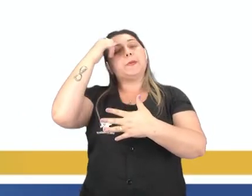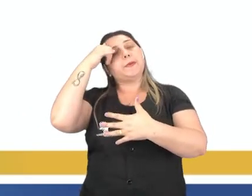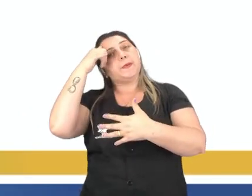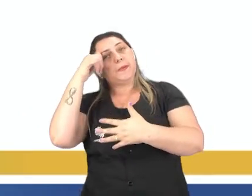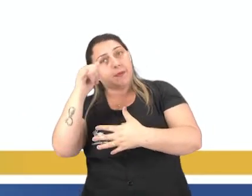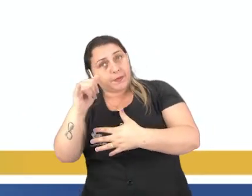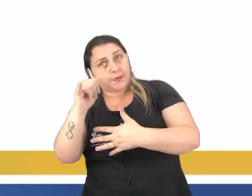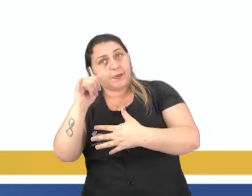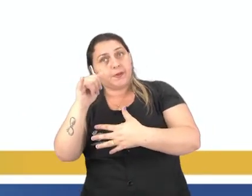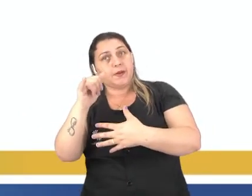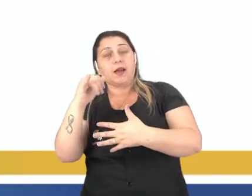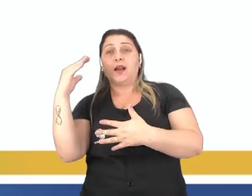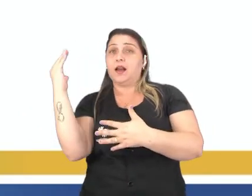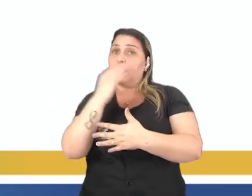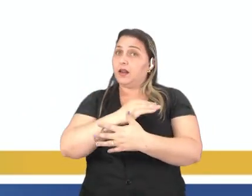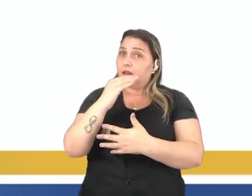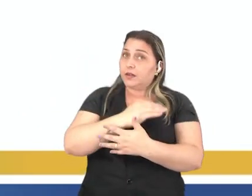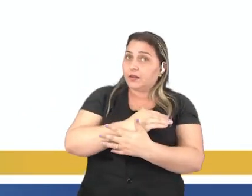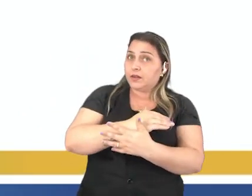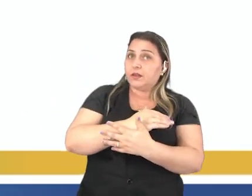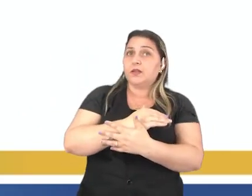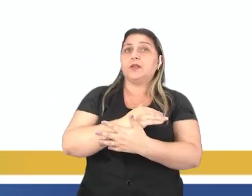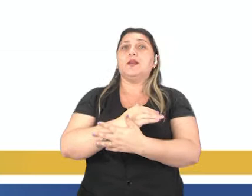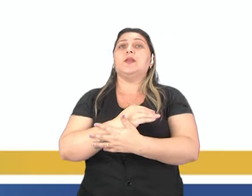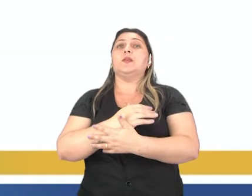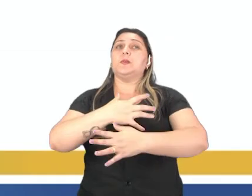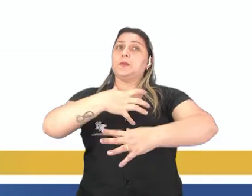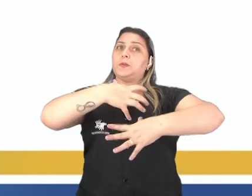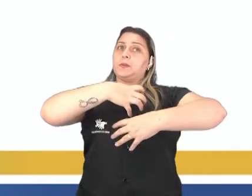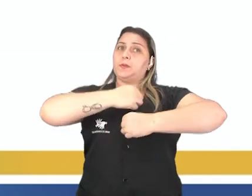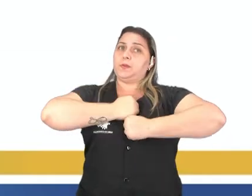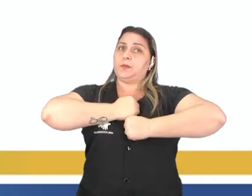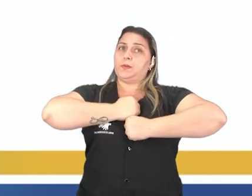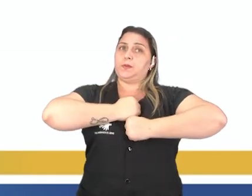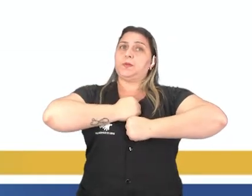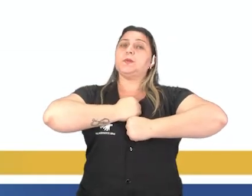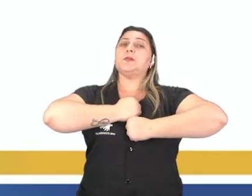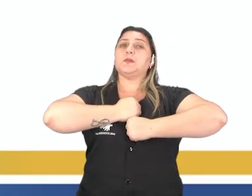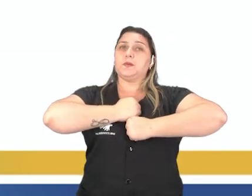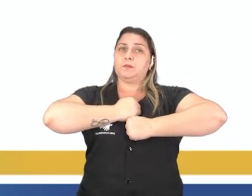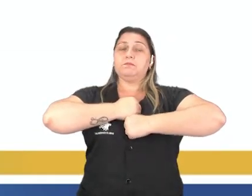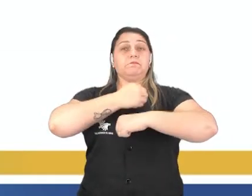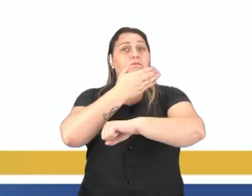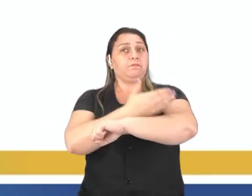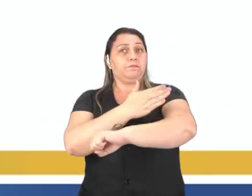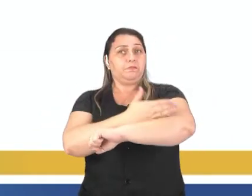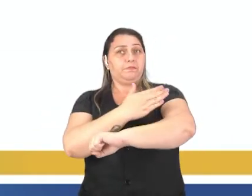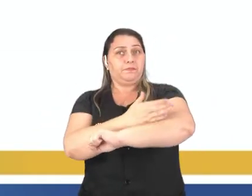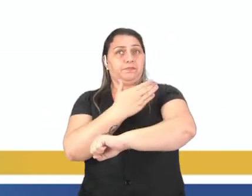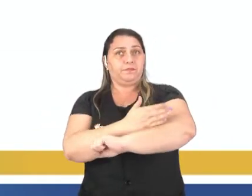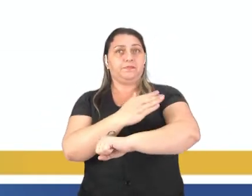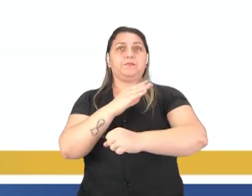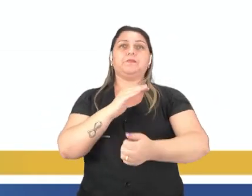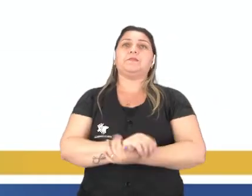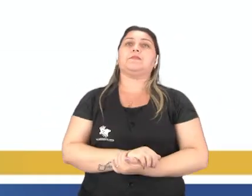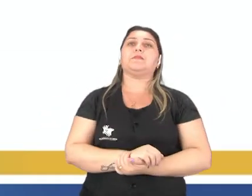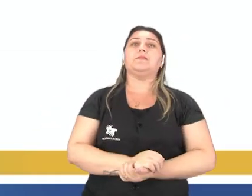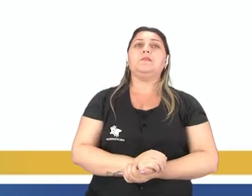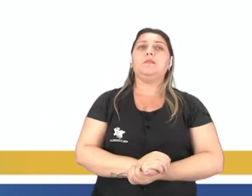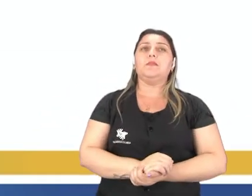muito feroz, e o seu domínio só está ao alcance de melhores praticantes,